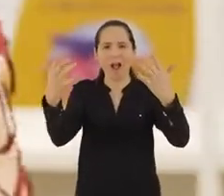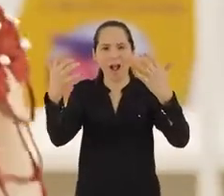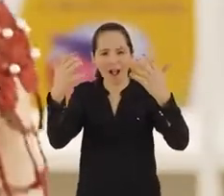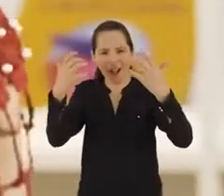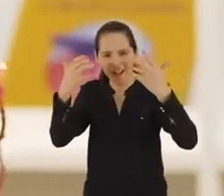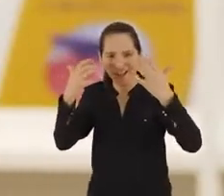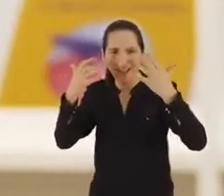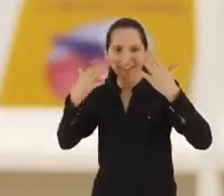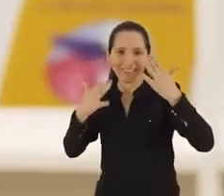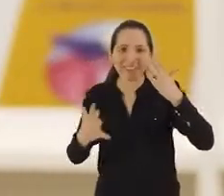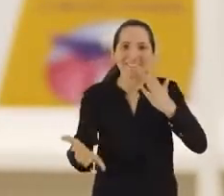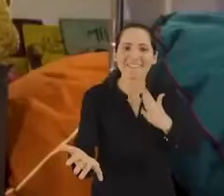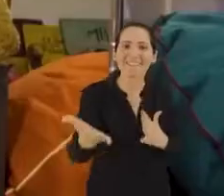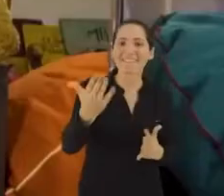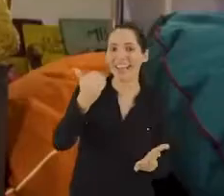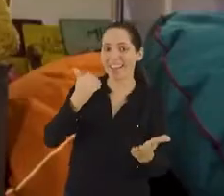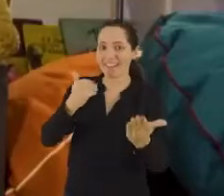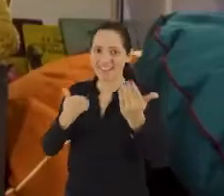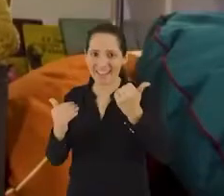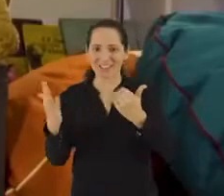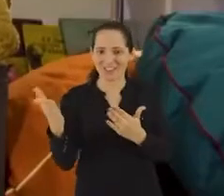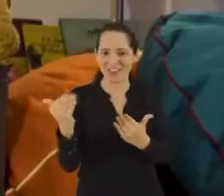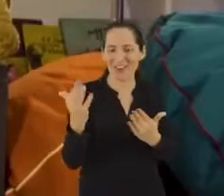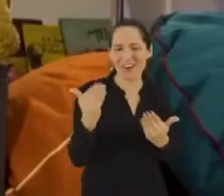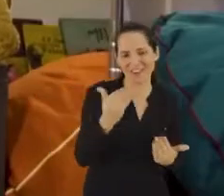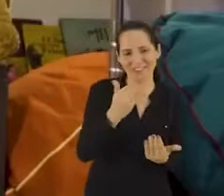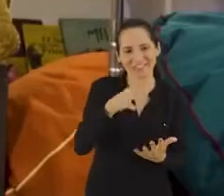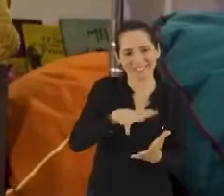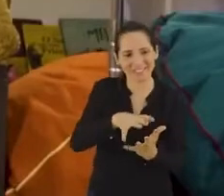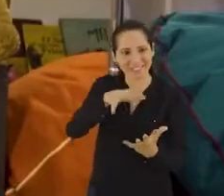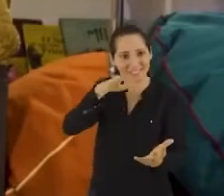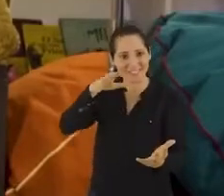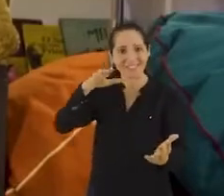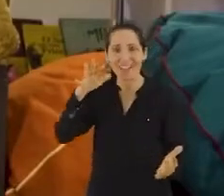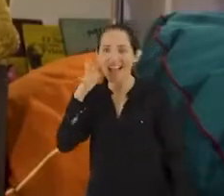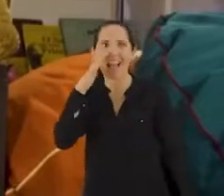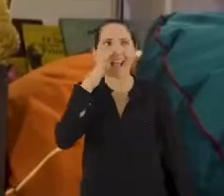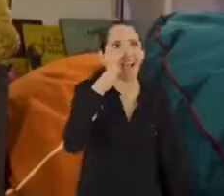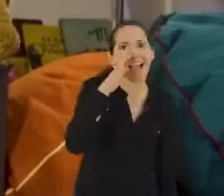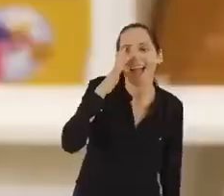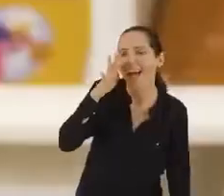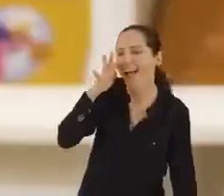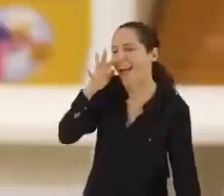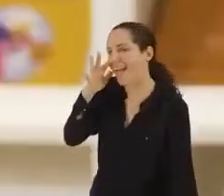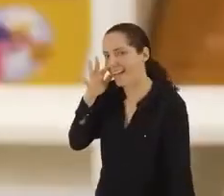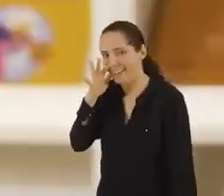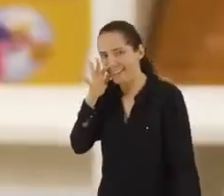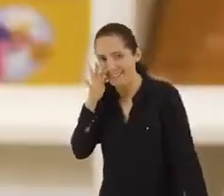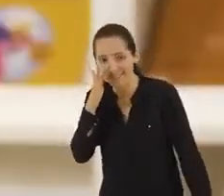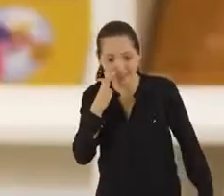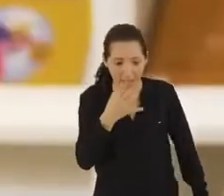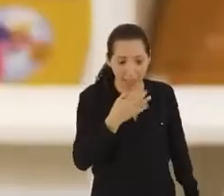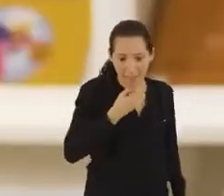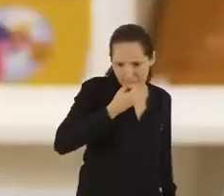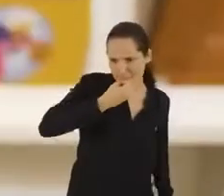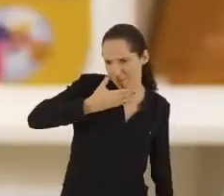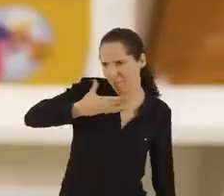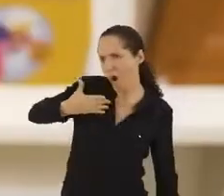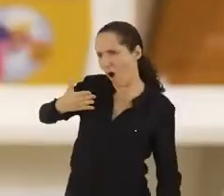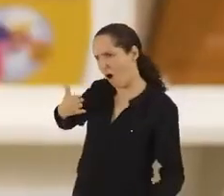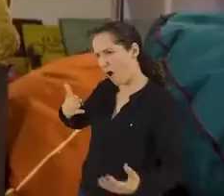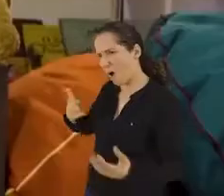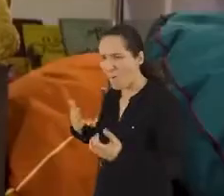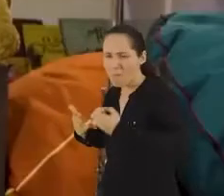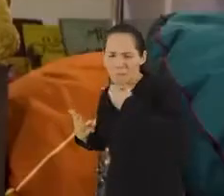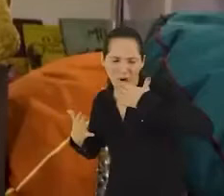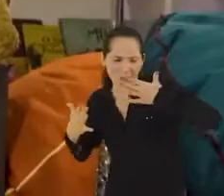vinde, moços e velhos, vinde todos apreciai. Como isso é bom, como isso